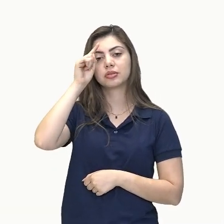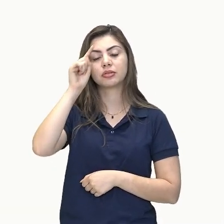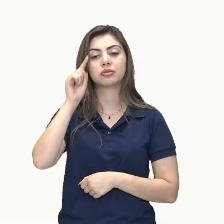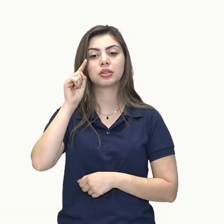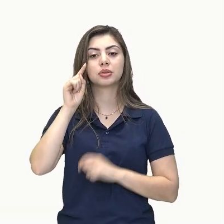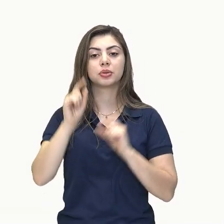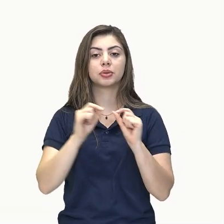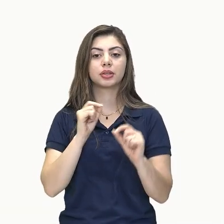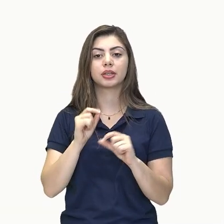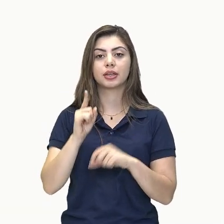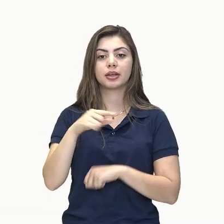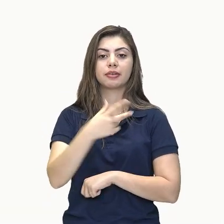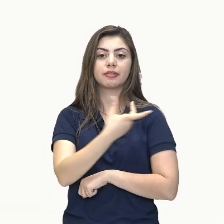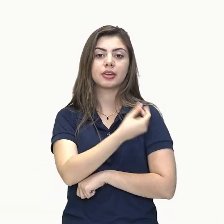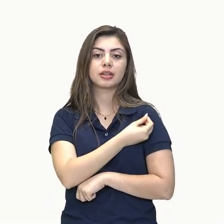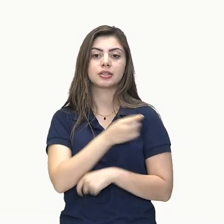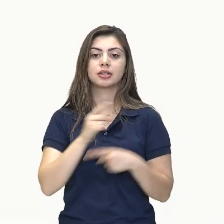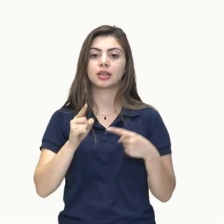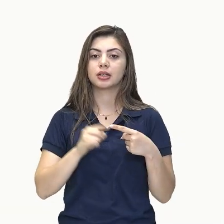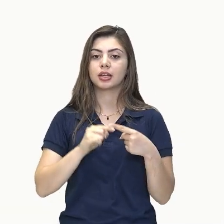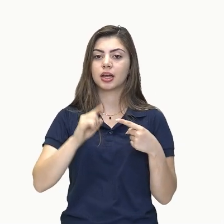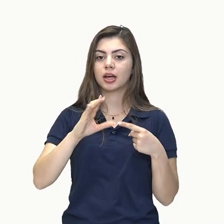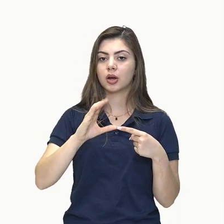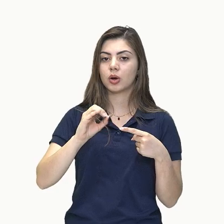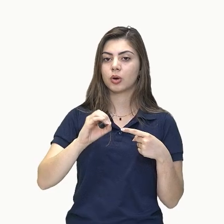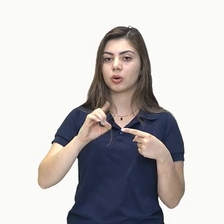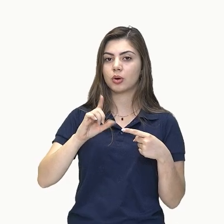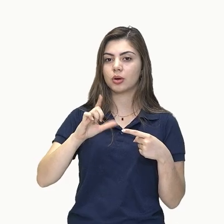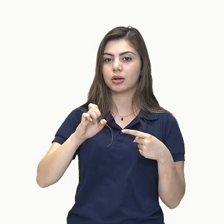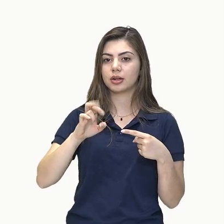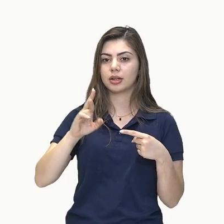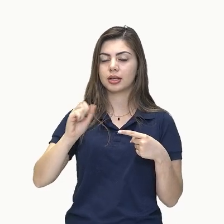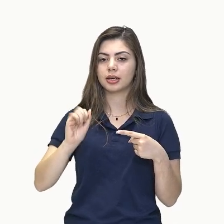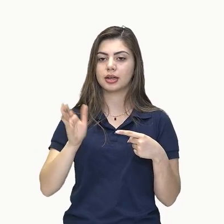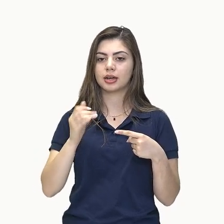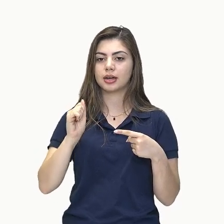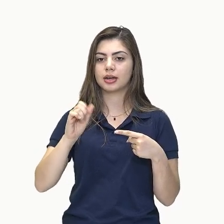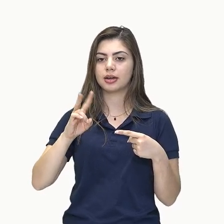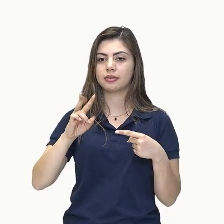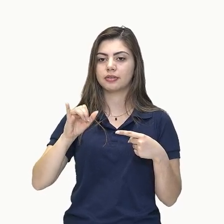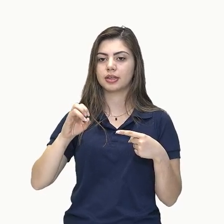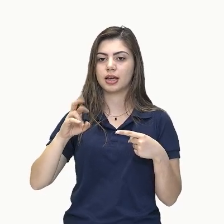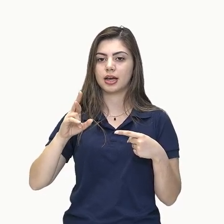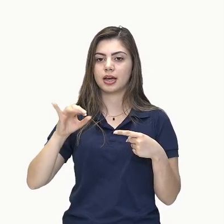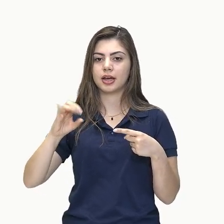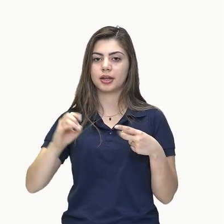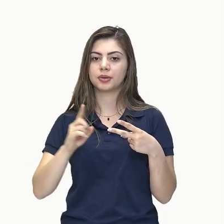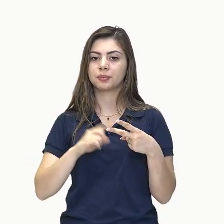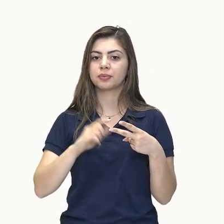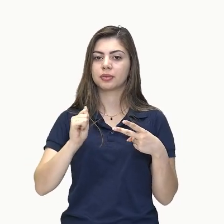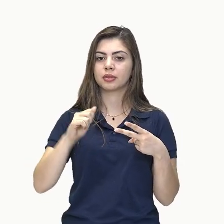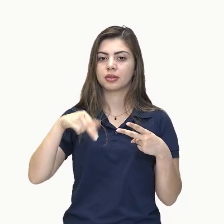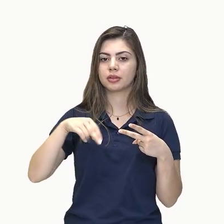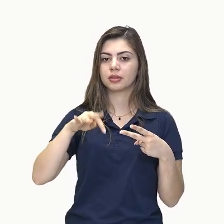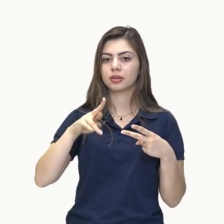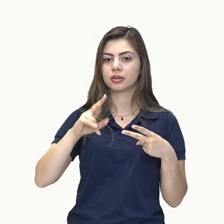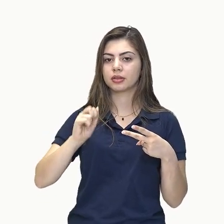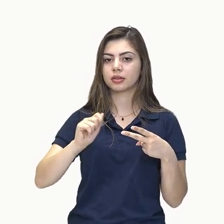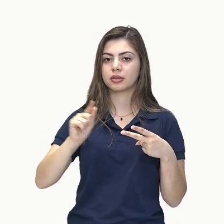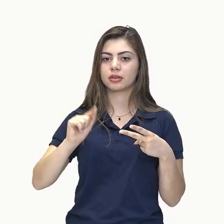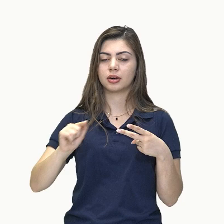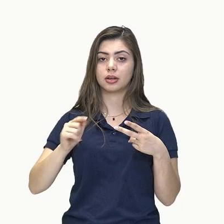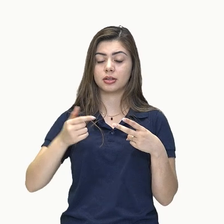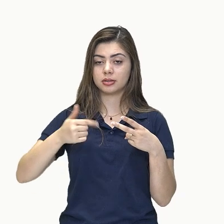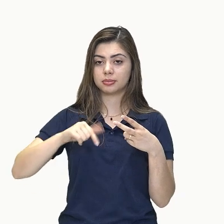aviária, o antraz e a raiva. O trabalho de Pasteur provou que o princípio da vacinação desenvolvido